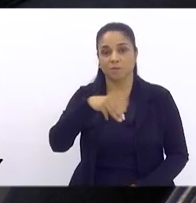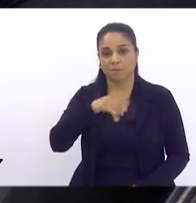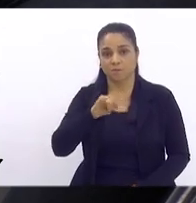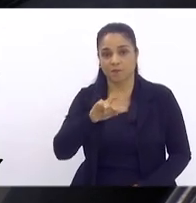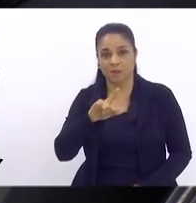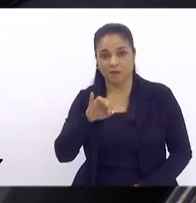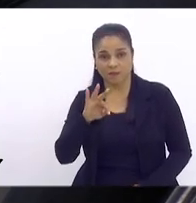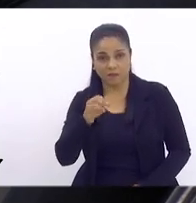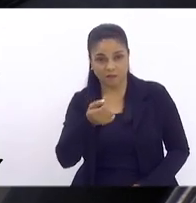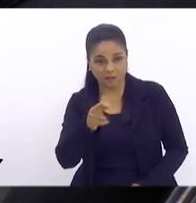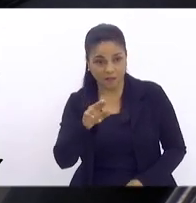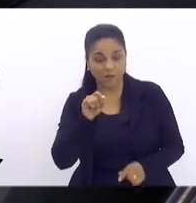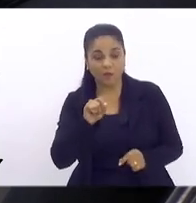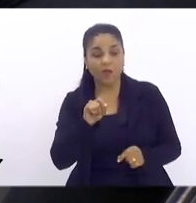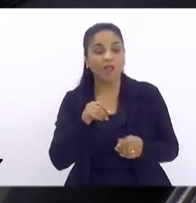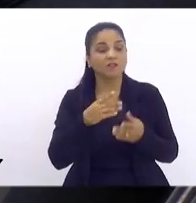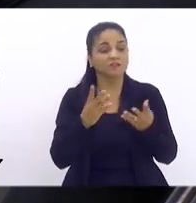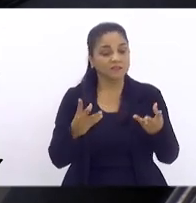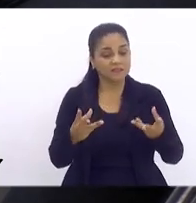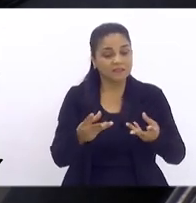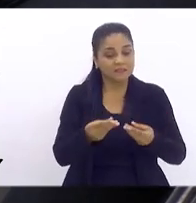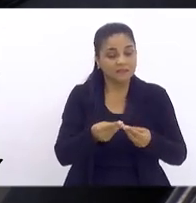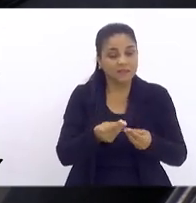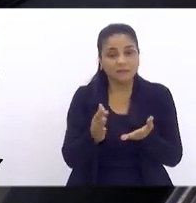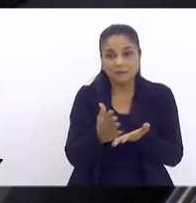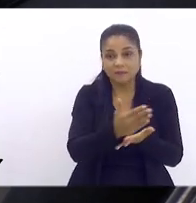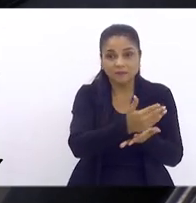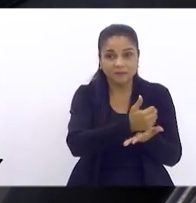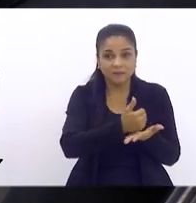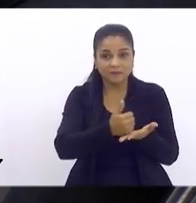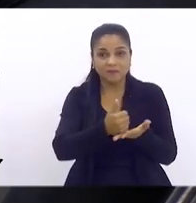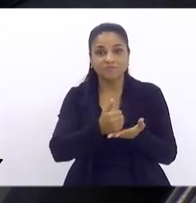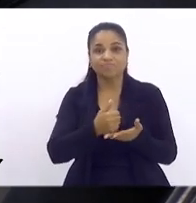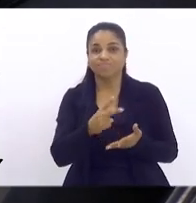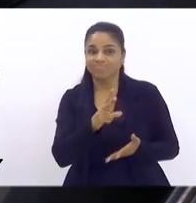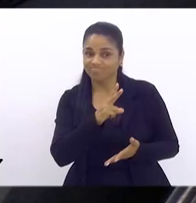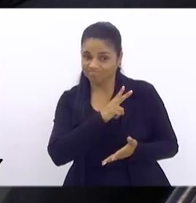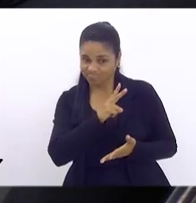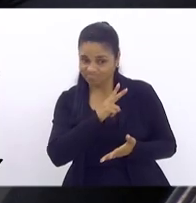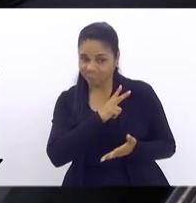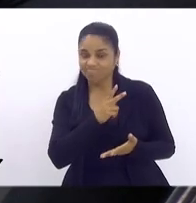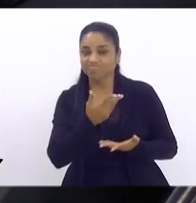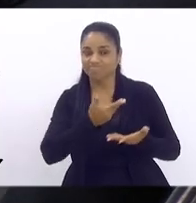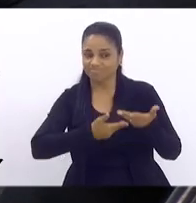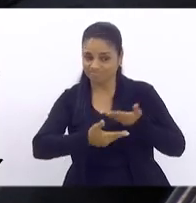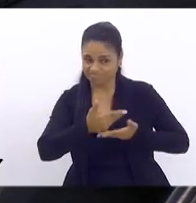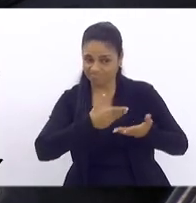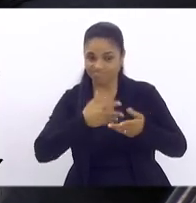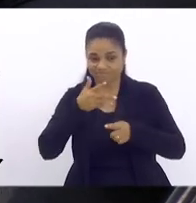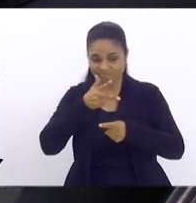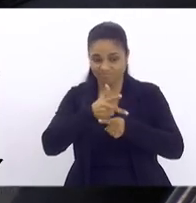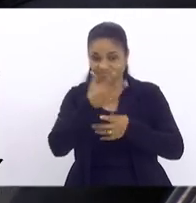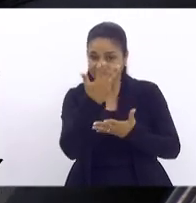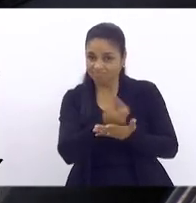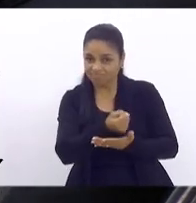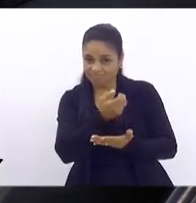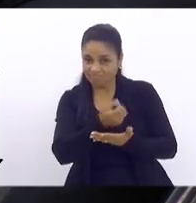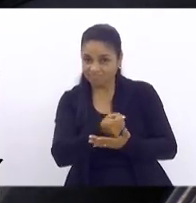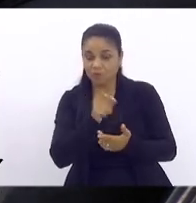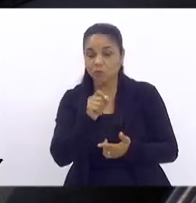dados sensíveis tem a história de vida daquela relação íntima de afeto né o que aquele sujeito vai falar sobre aquela mulher